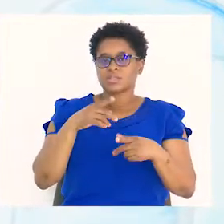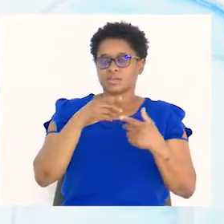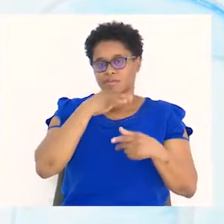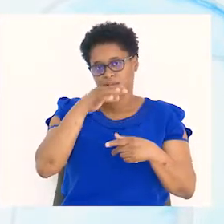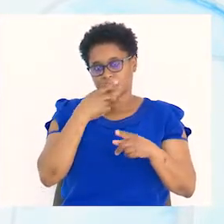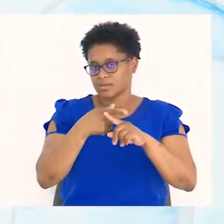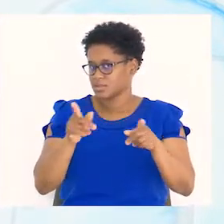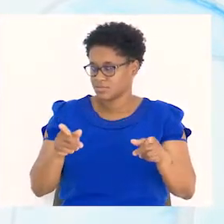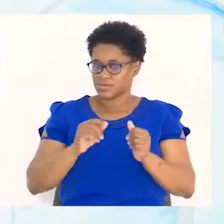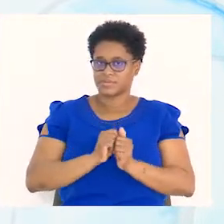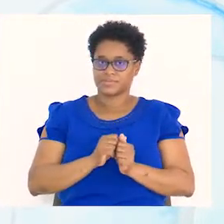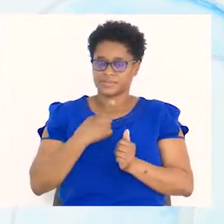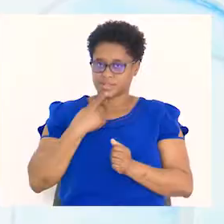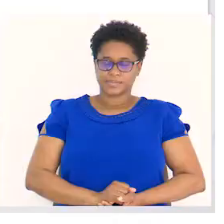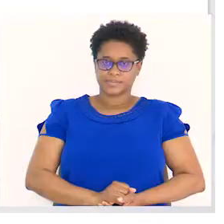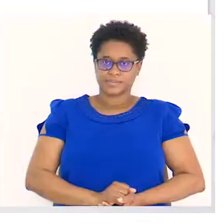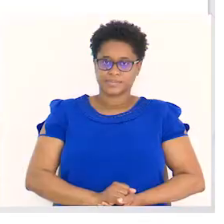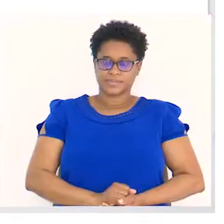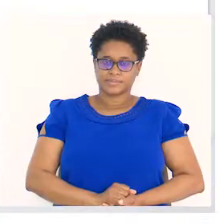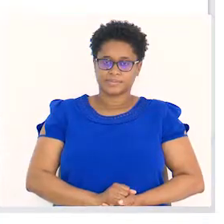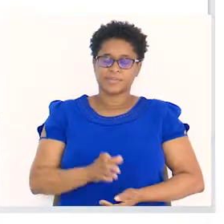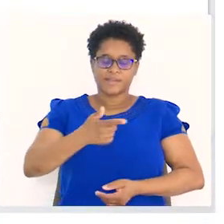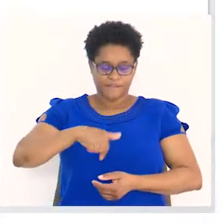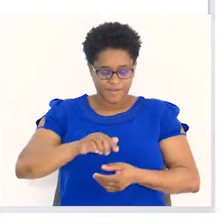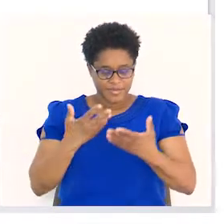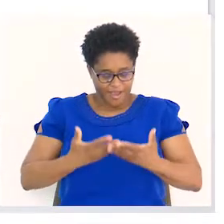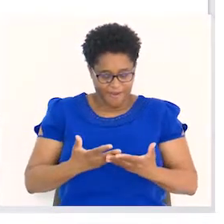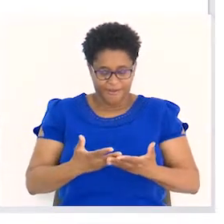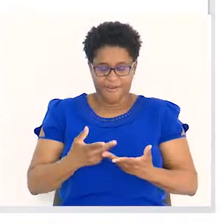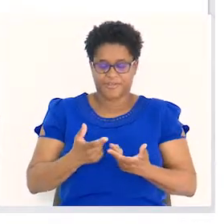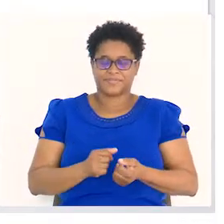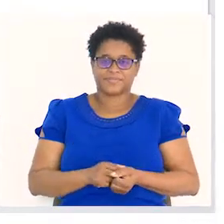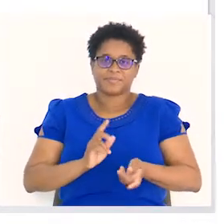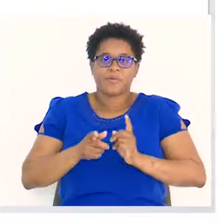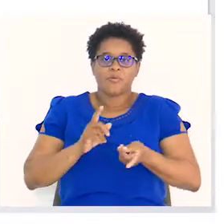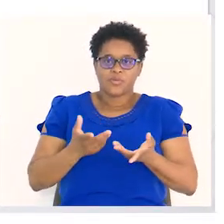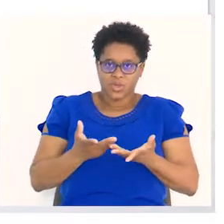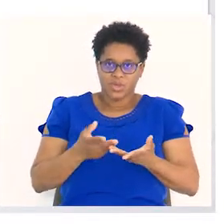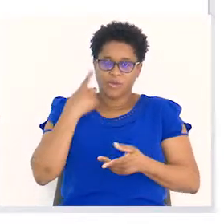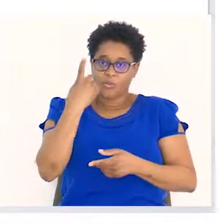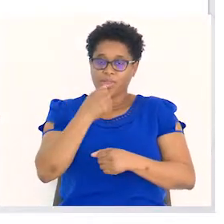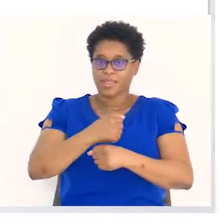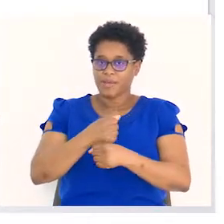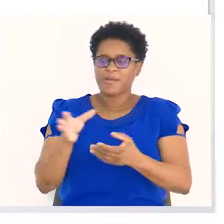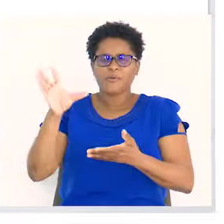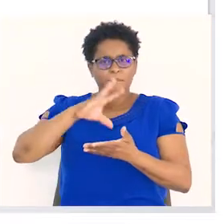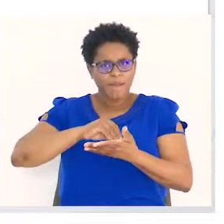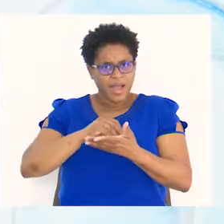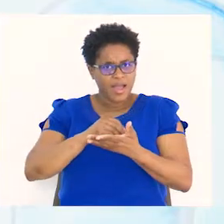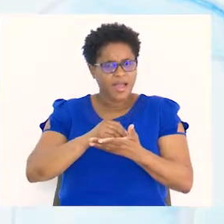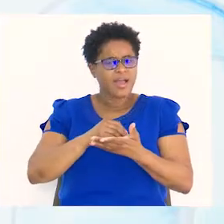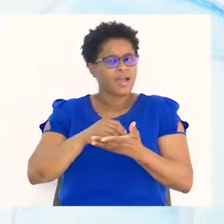línguas diferentes. Está bem? Vamos agora para aquilo que é um trabalho mais